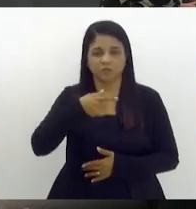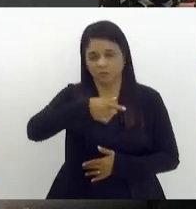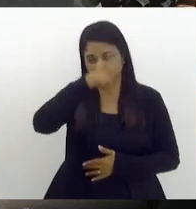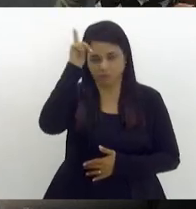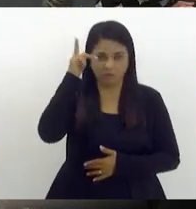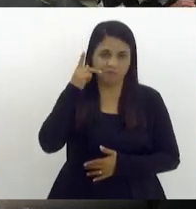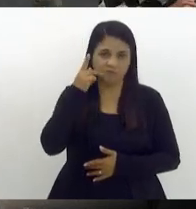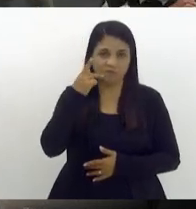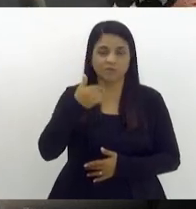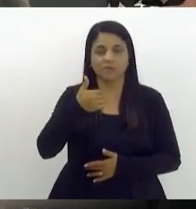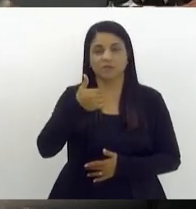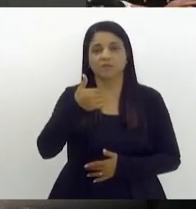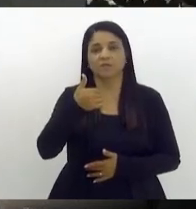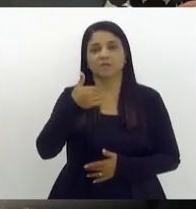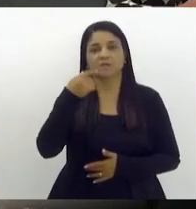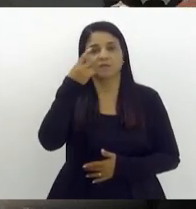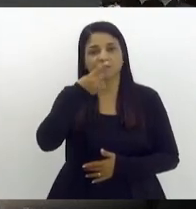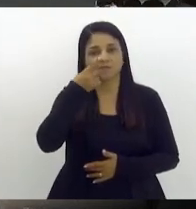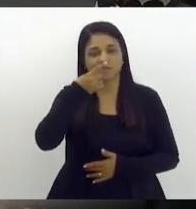minutos.